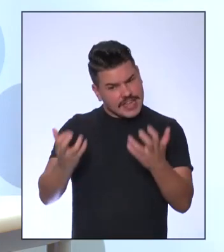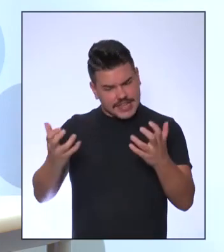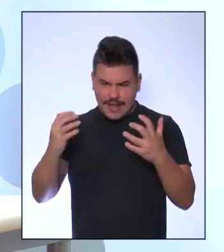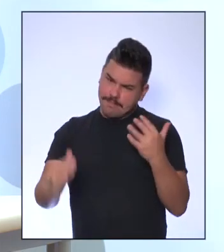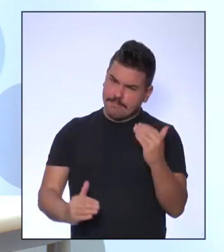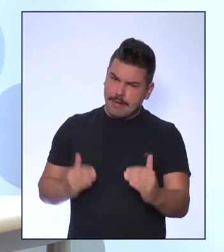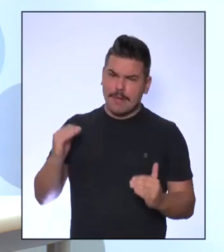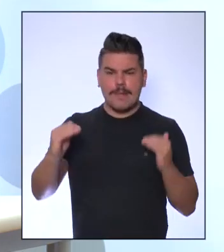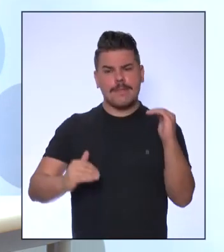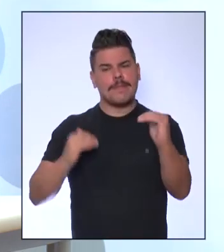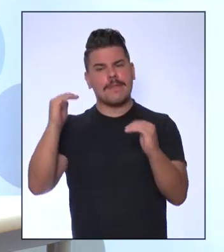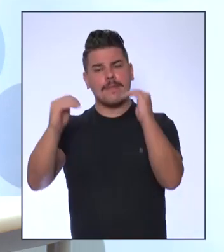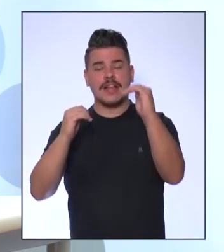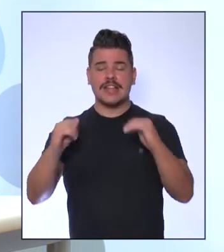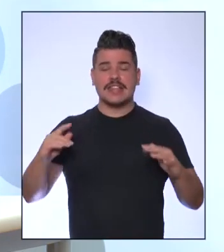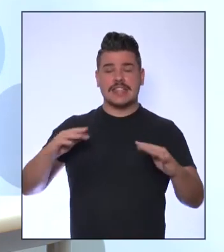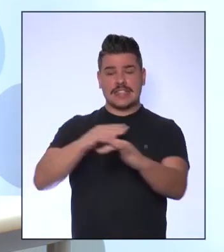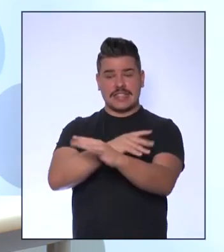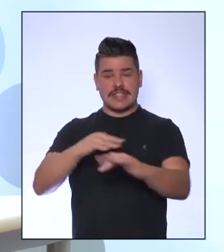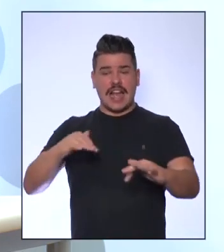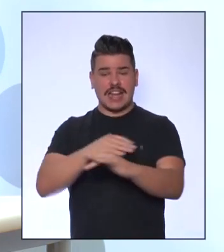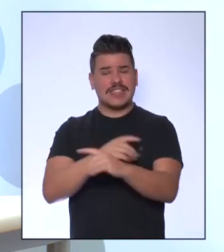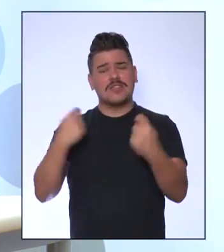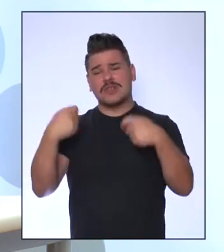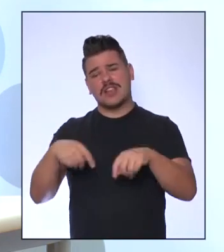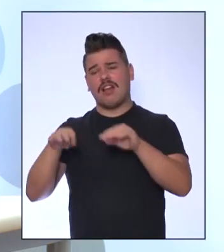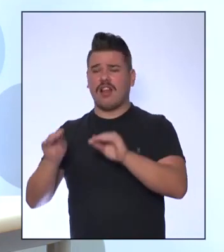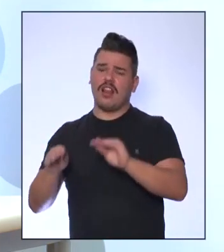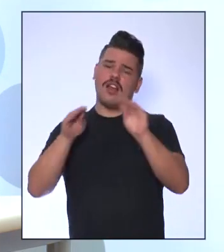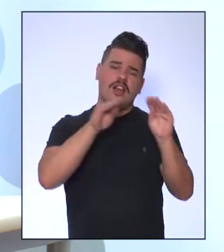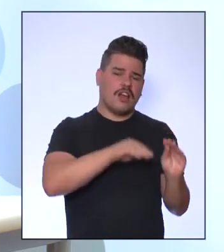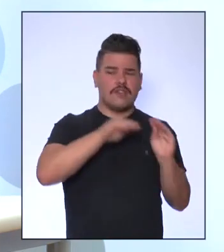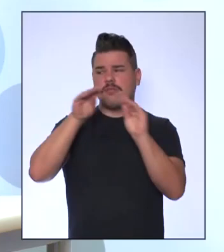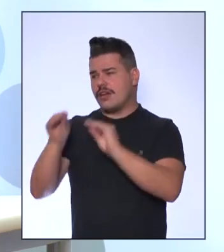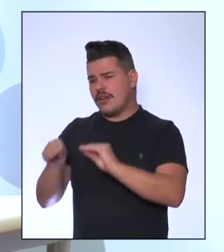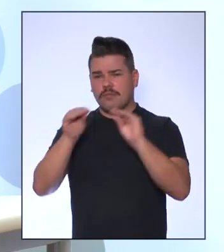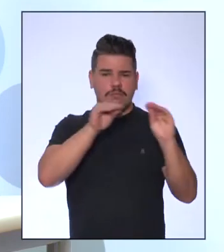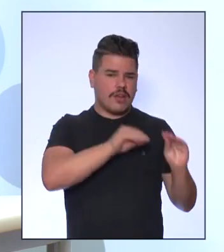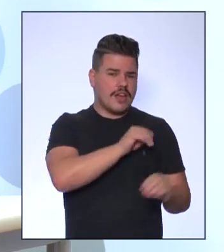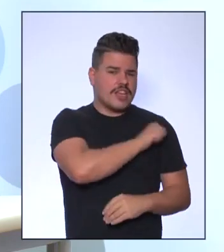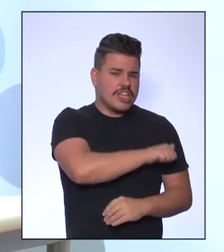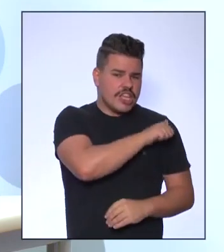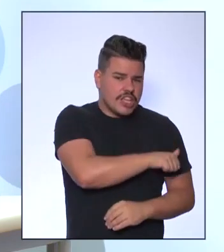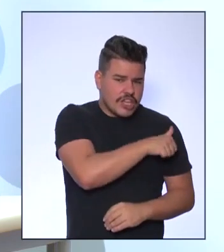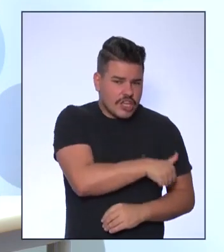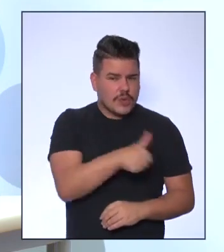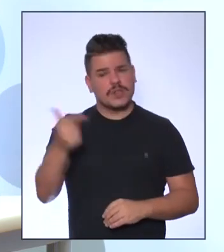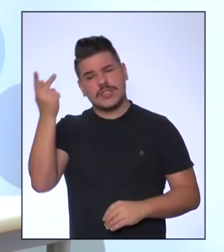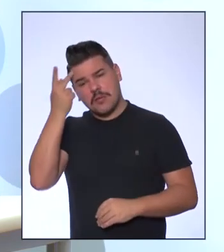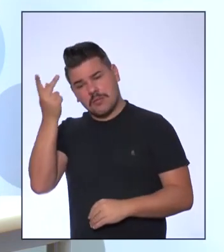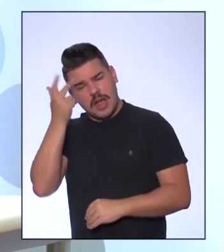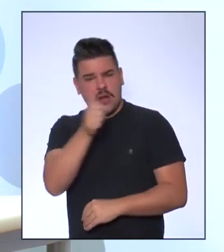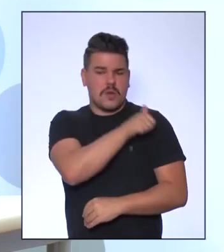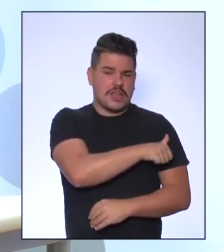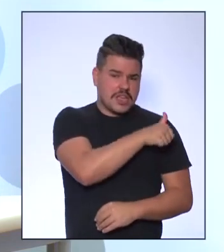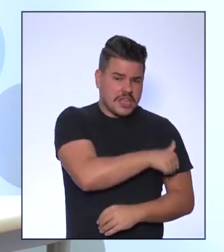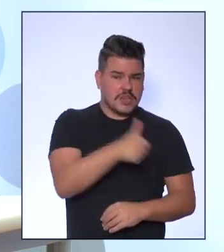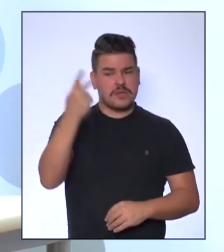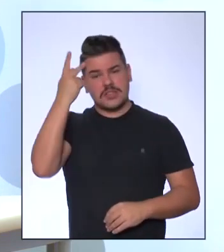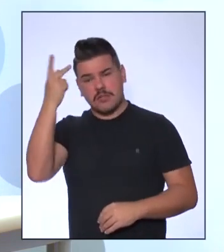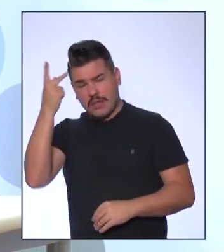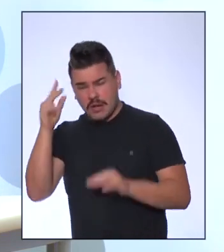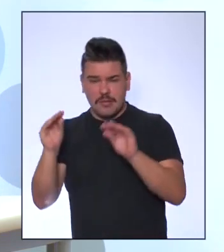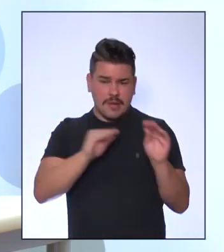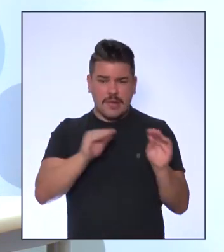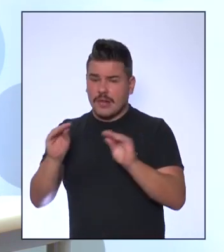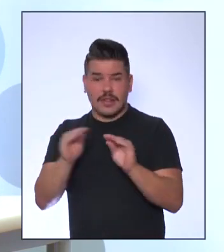tenham grande crescimento, que eles não precisem se locomover até o Rio de Janeiro para ter essas coisas. Então, eles começam a colocar isso investimento